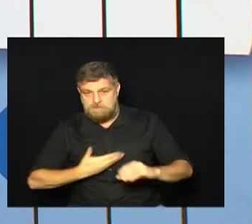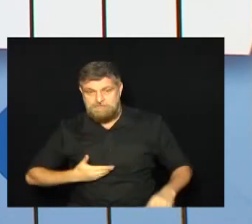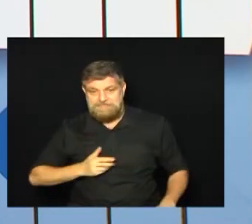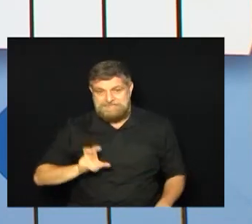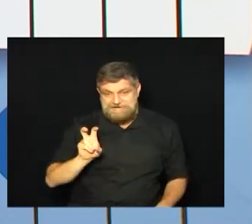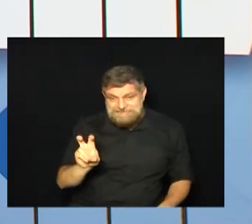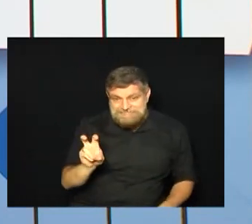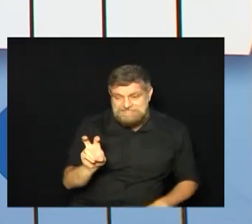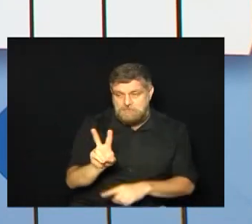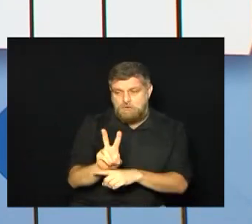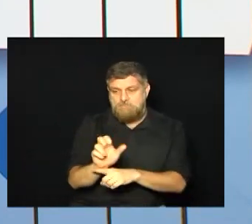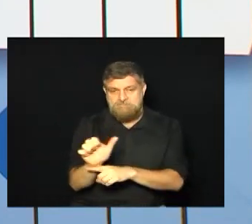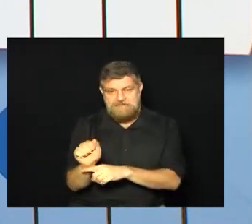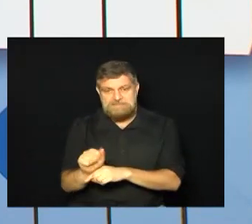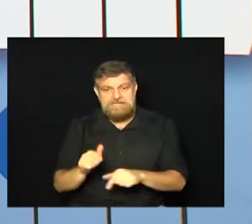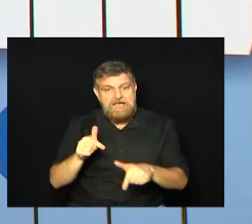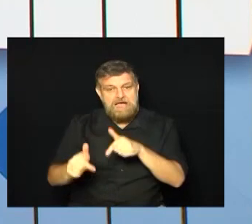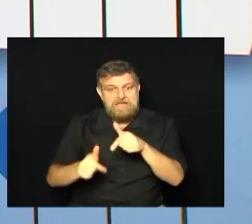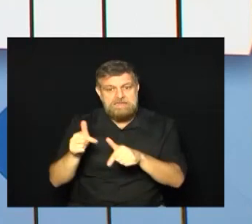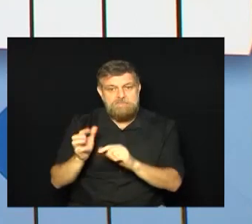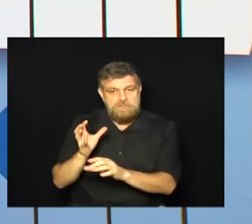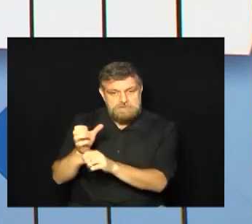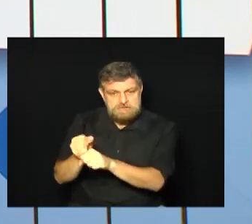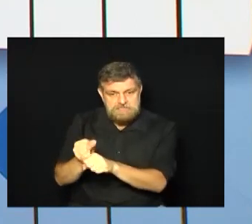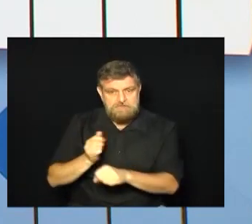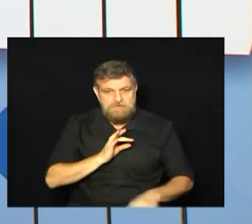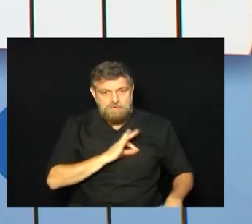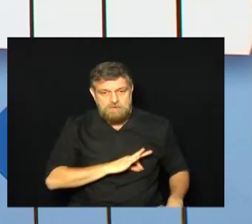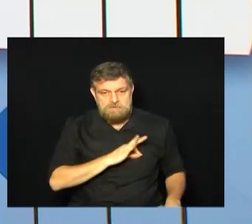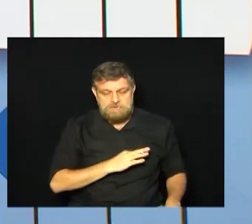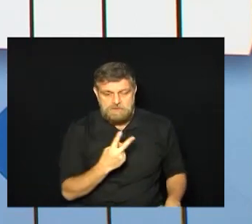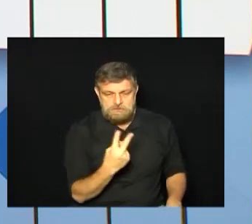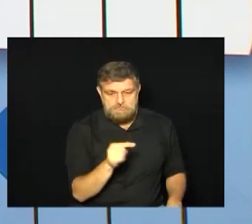5 vagas para serviços gerais, com salário de R$